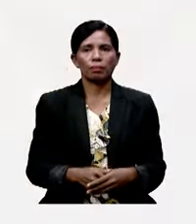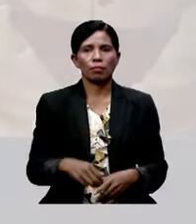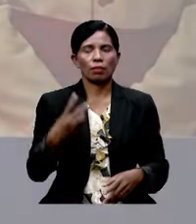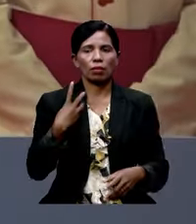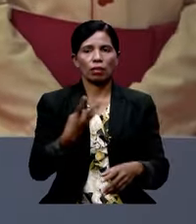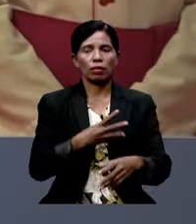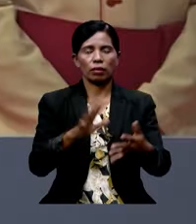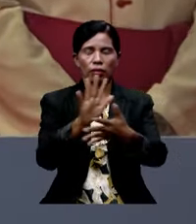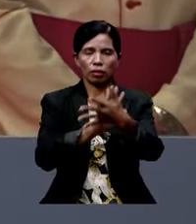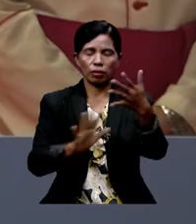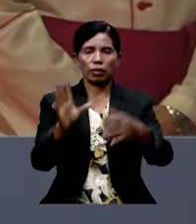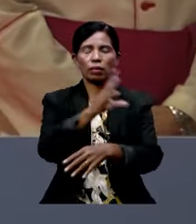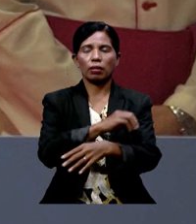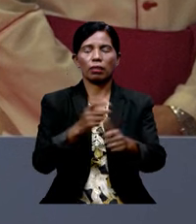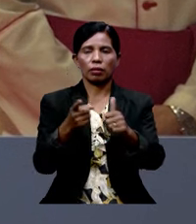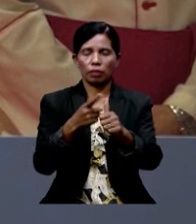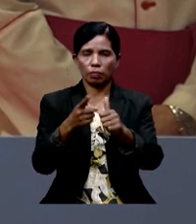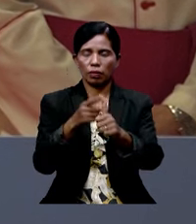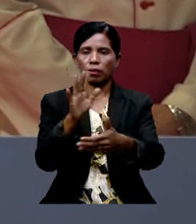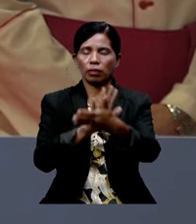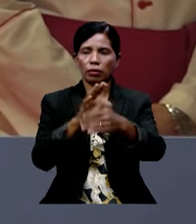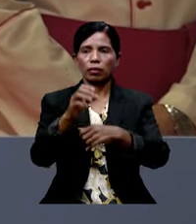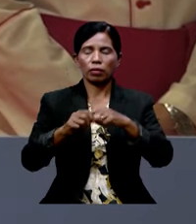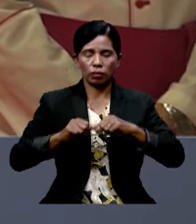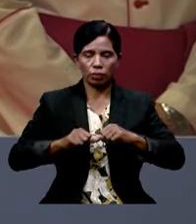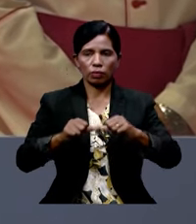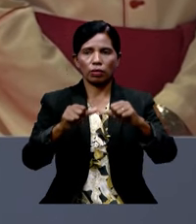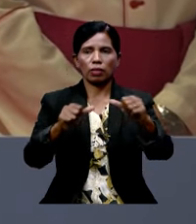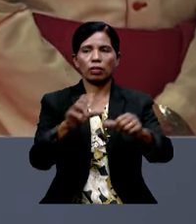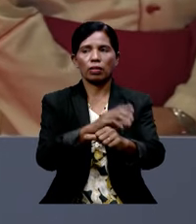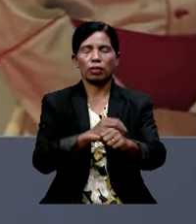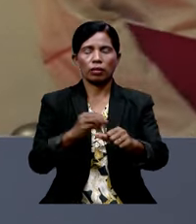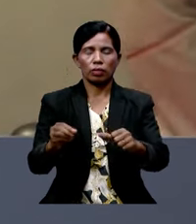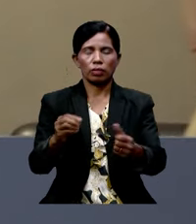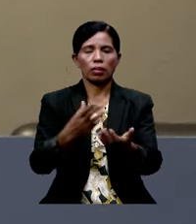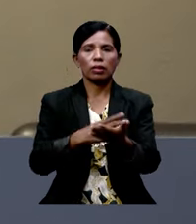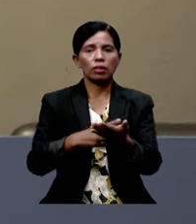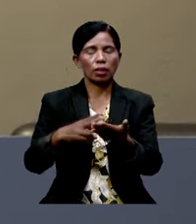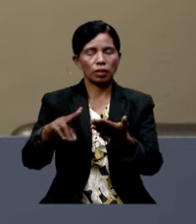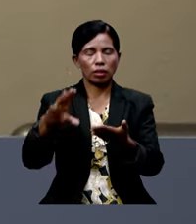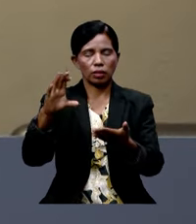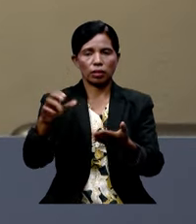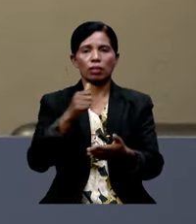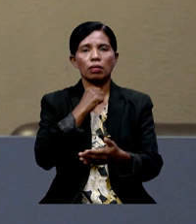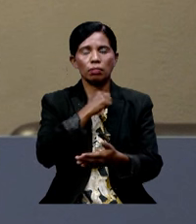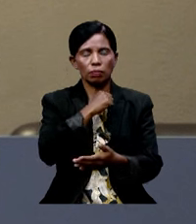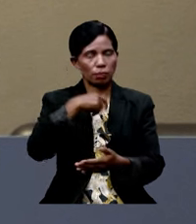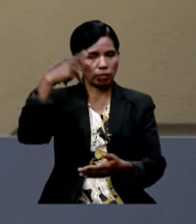para celebrar o 11º aniversário do pontificado de Sua Santidade, o Papa